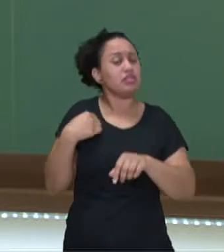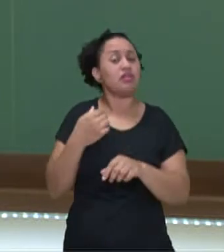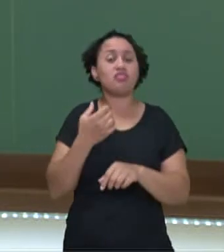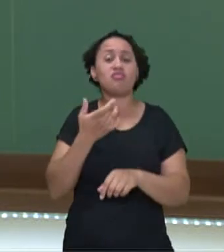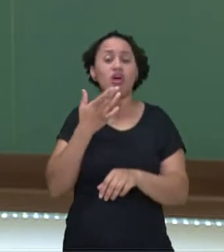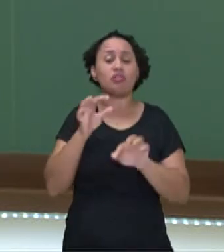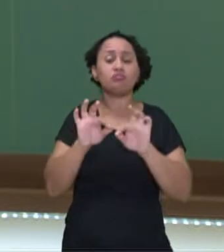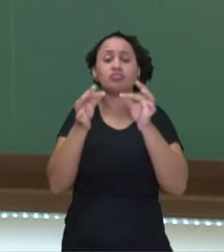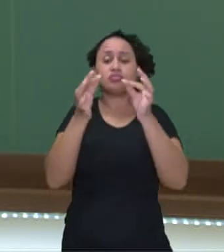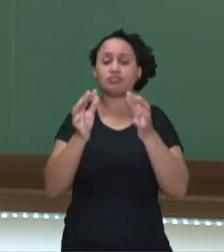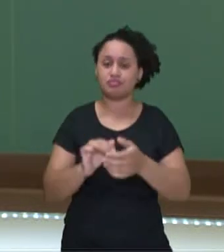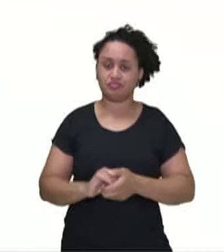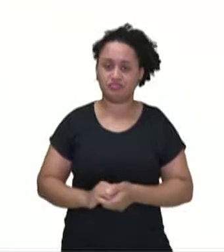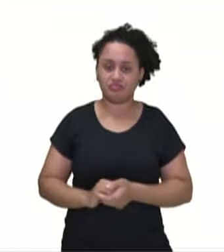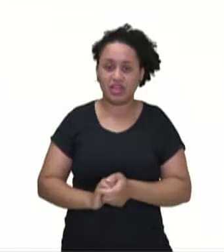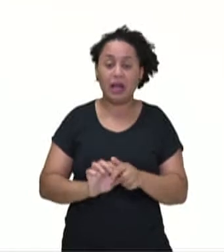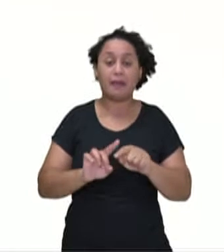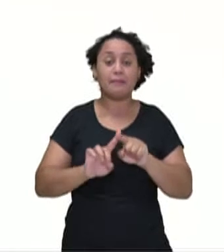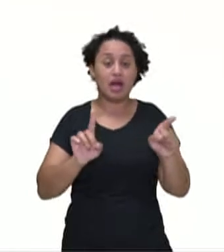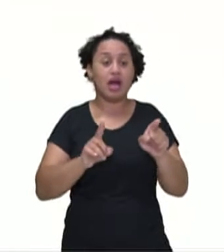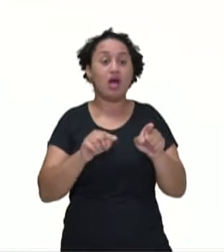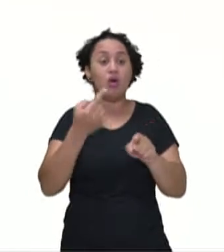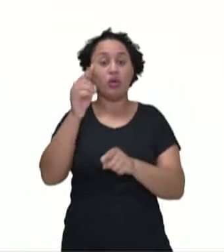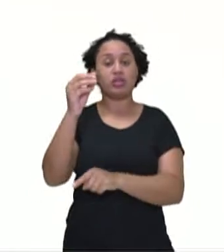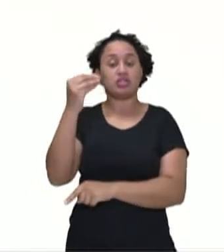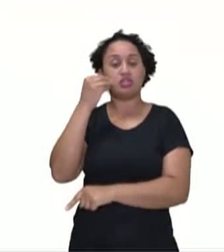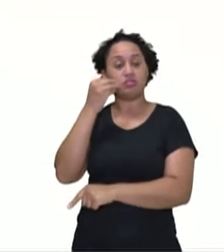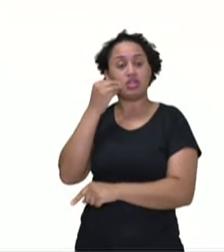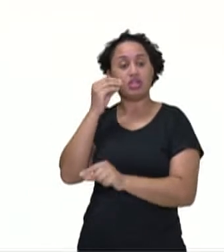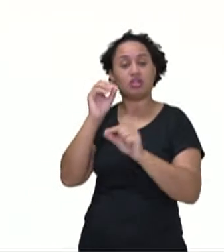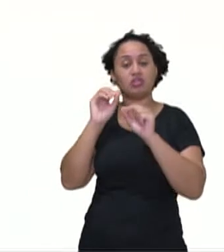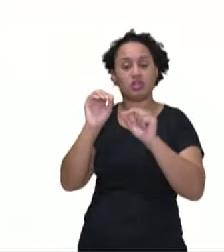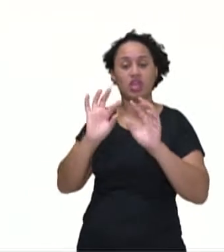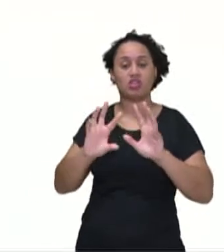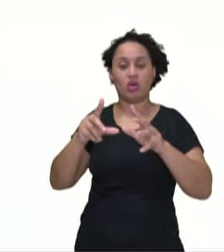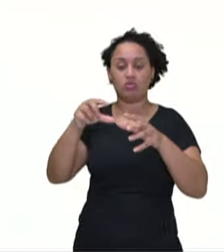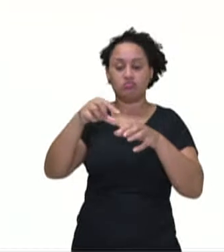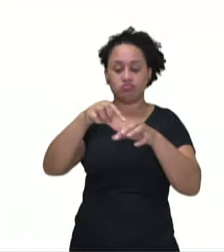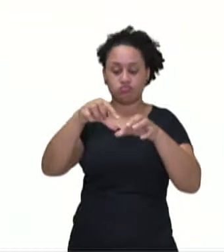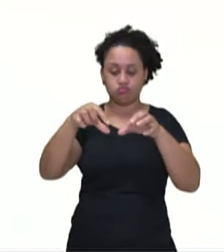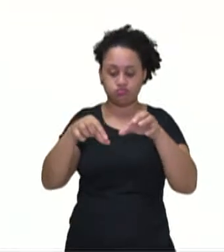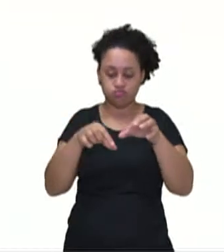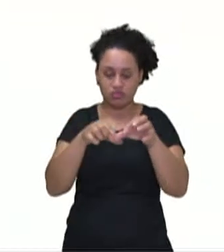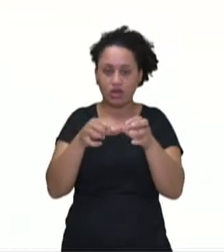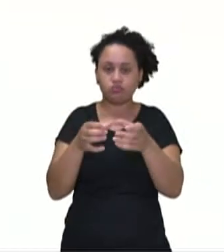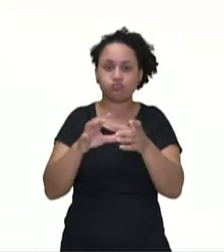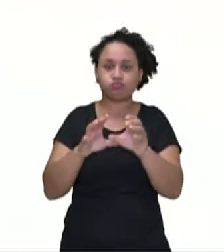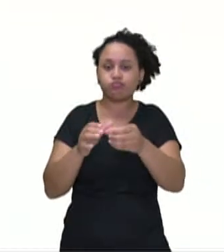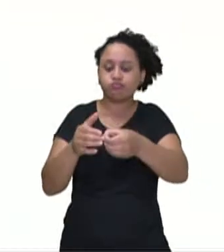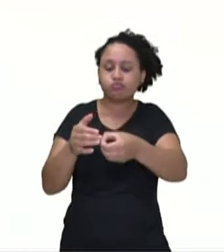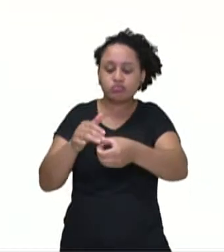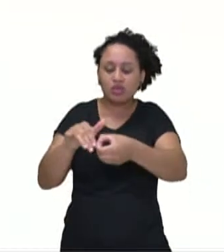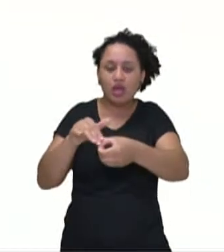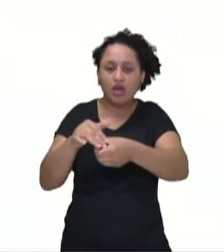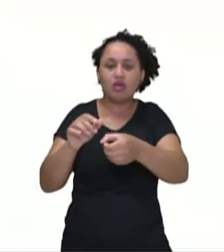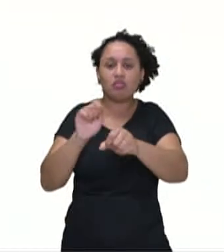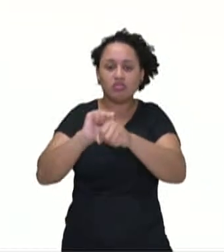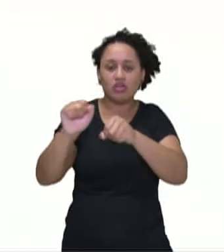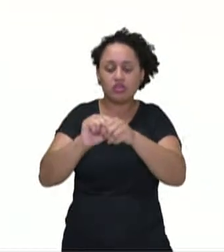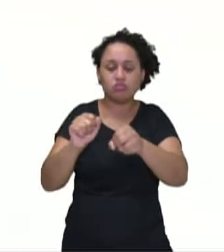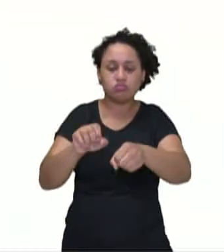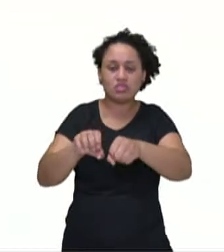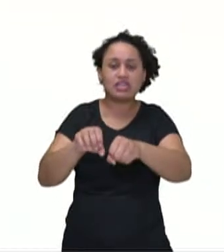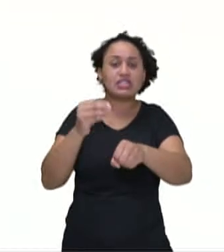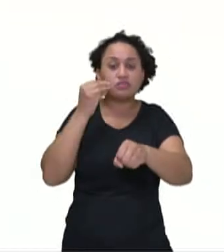né? Agora, faça uma outra experiência. Pega toda a caixinha ali de palitos de fósforo e de uma só